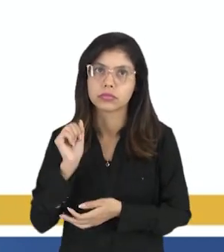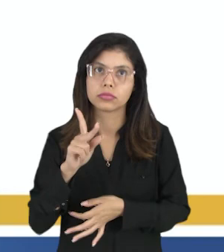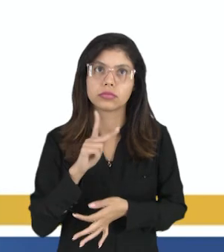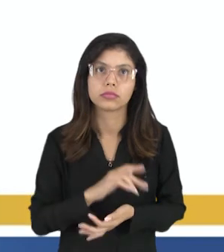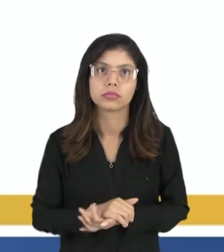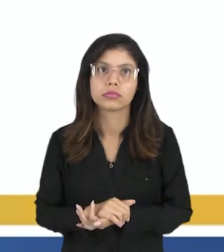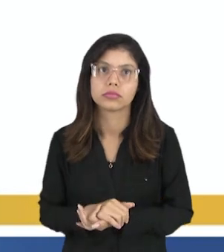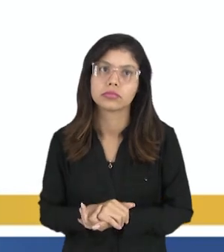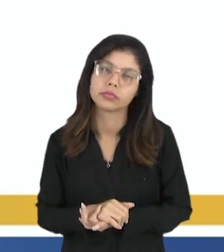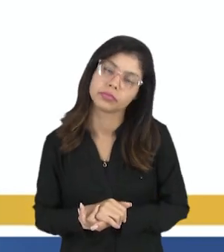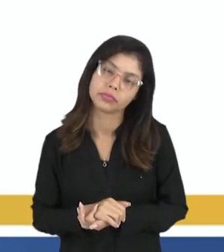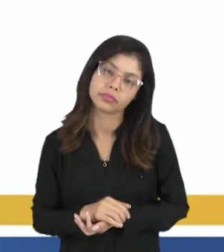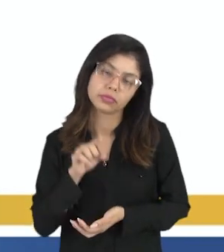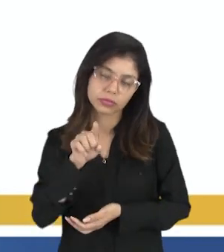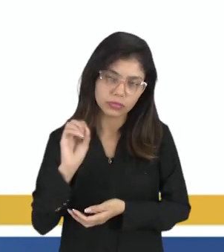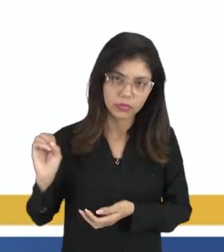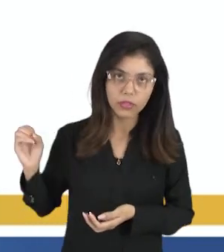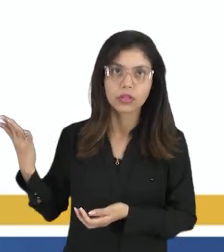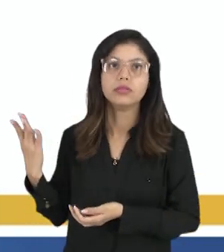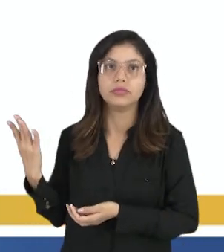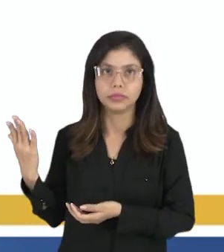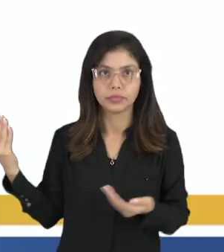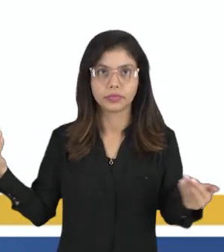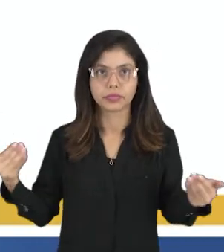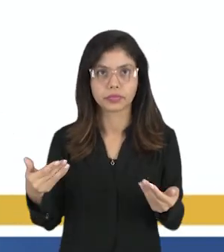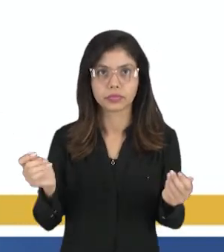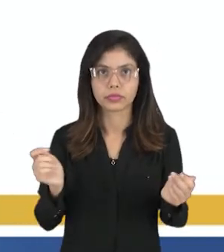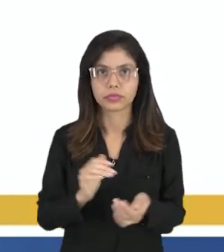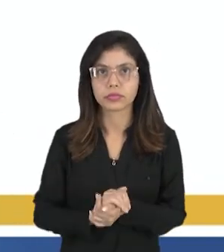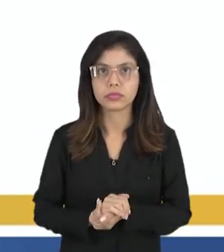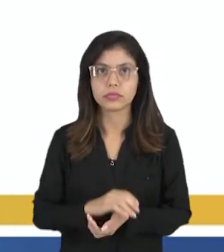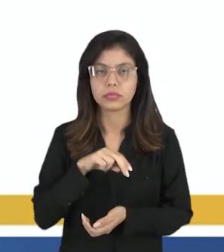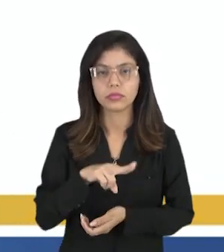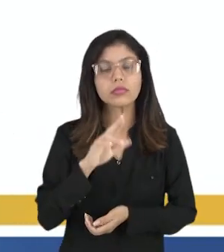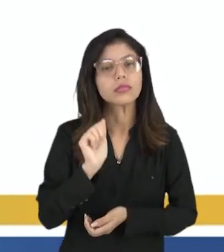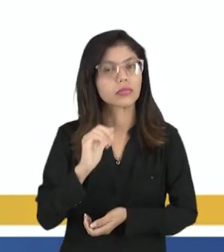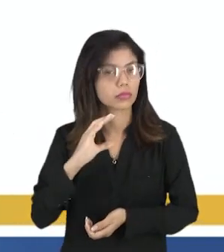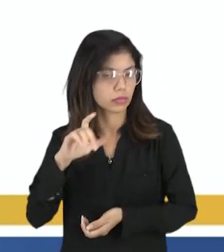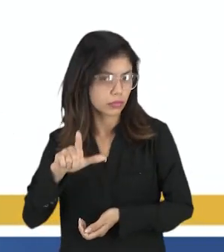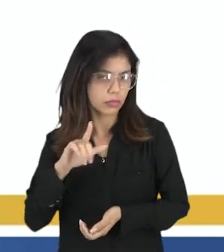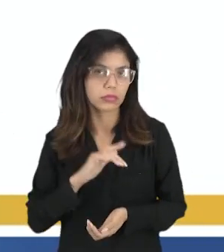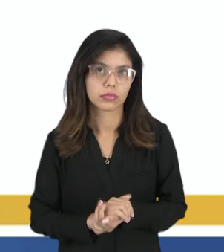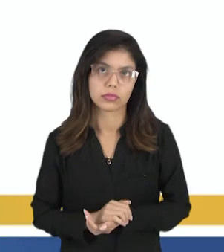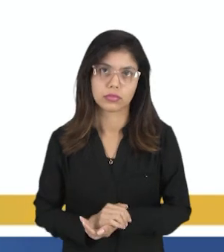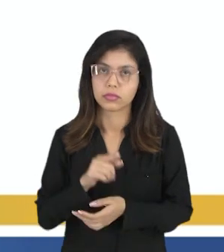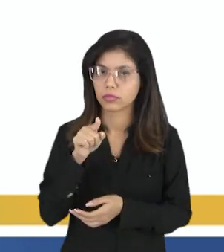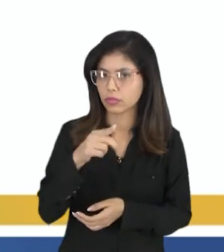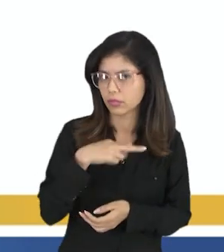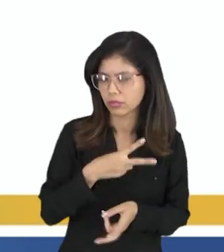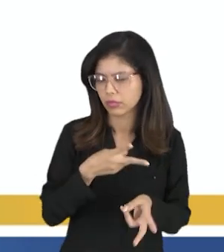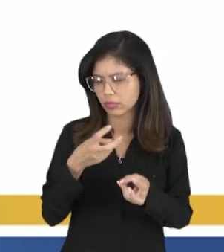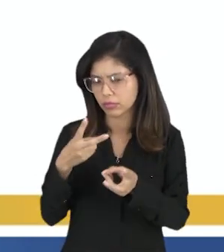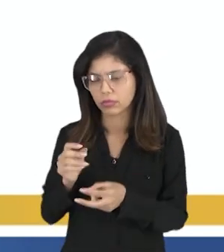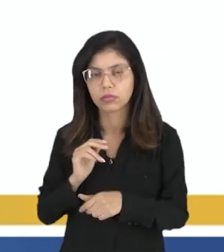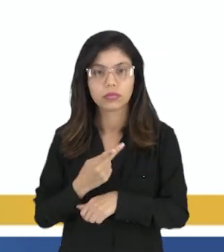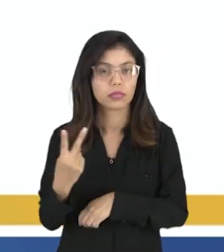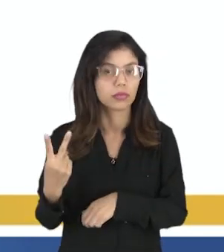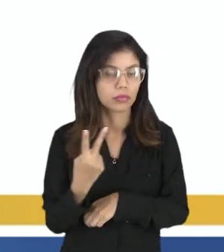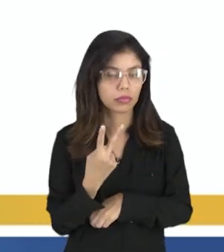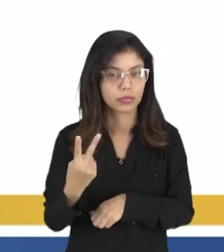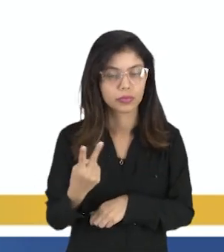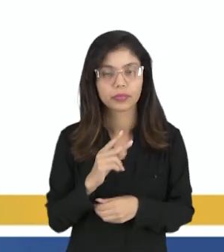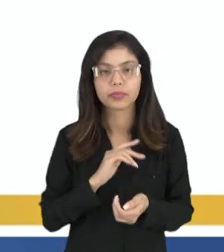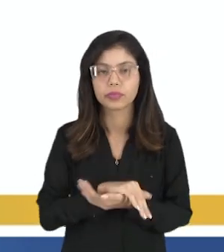ok? No caso do cloreto de sódio, a fórmula é NaCl. Então, a gente observa aqui que tem